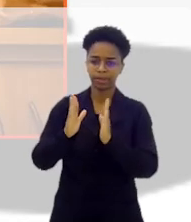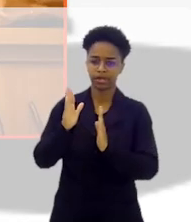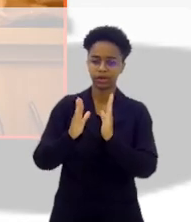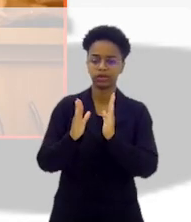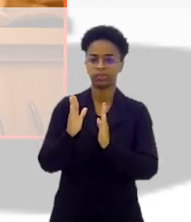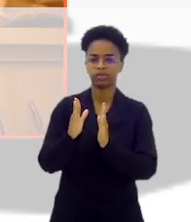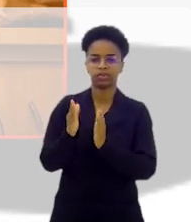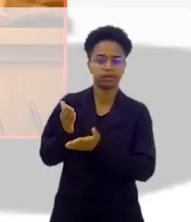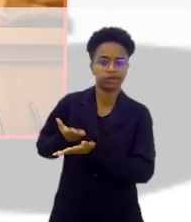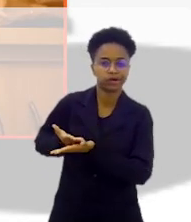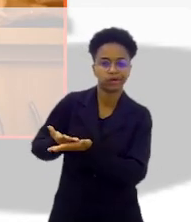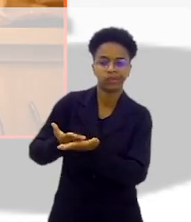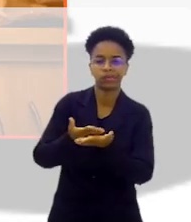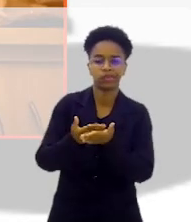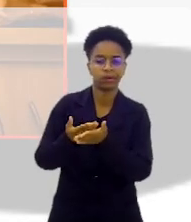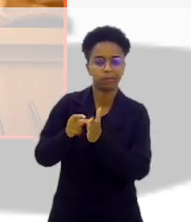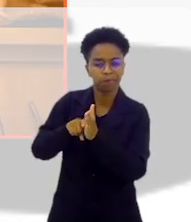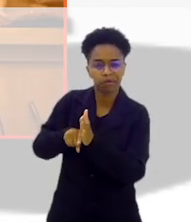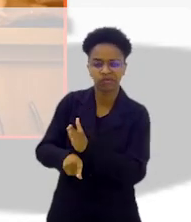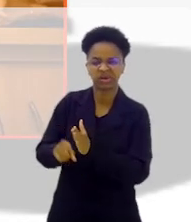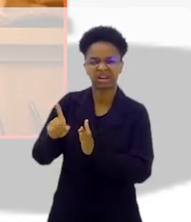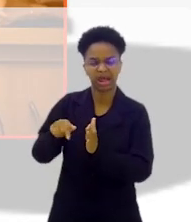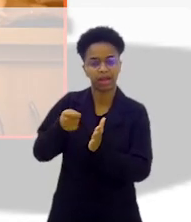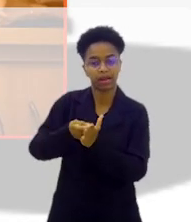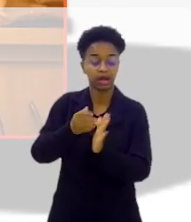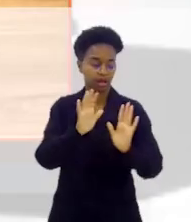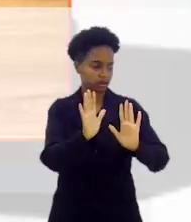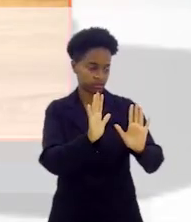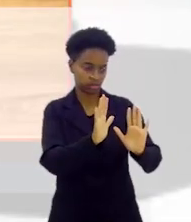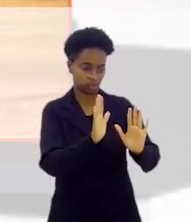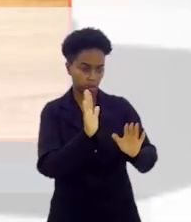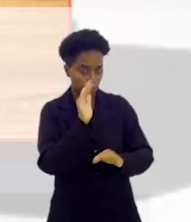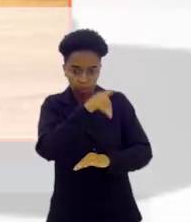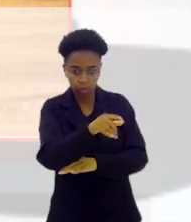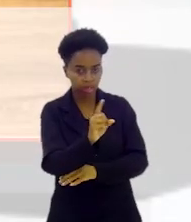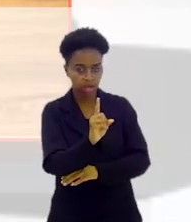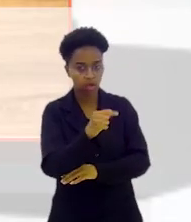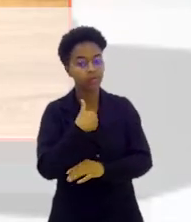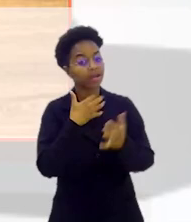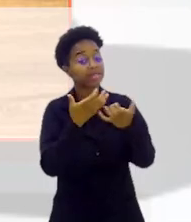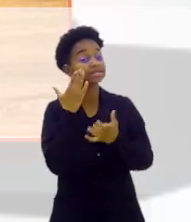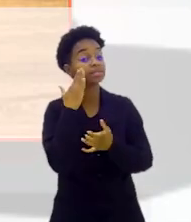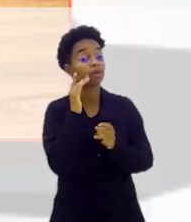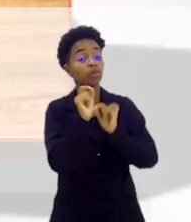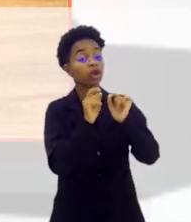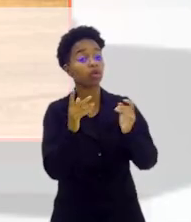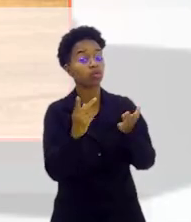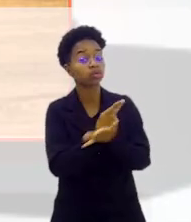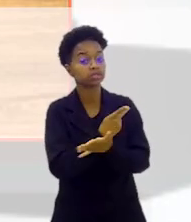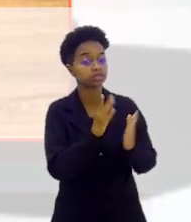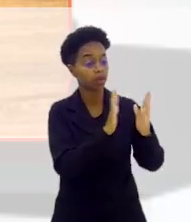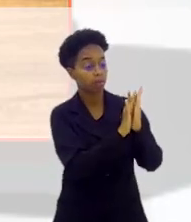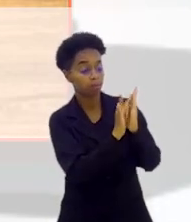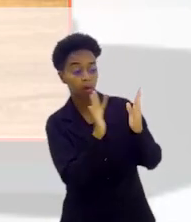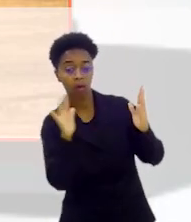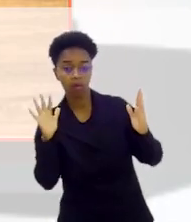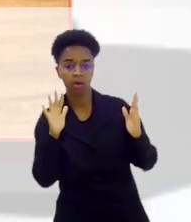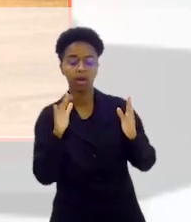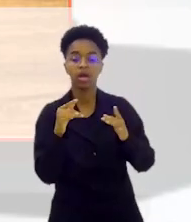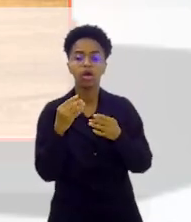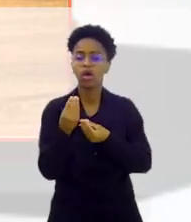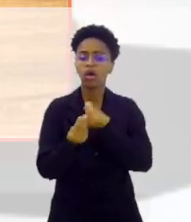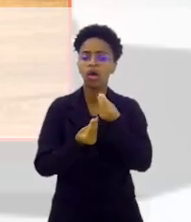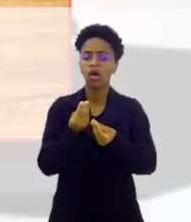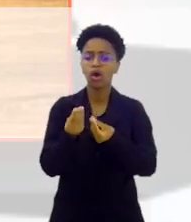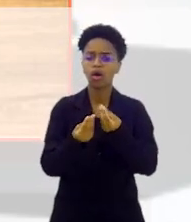de residência, ela é muito exigente. Não, mas peraí, não pula Enquanto. não. Eu quero saber o que que aconteceu dos 12 anos. Como